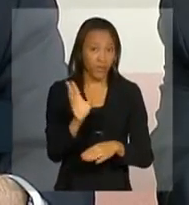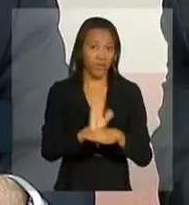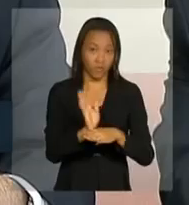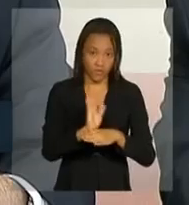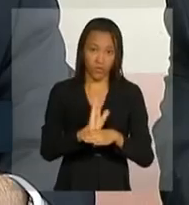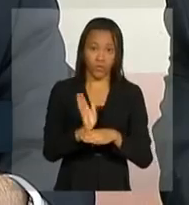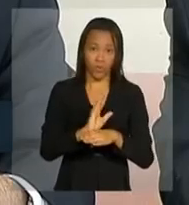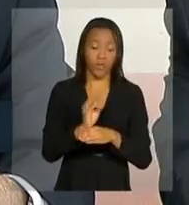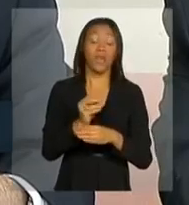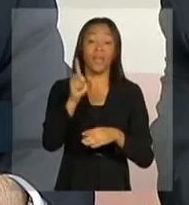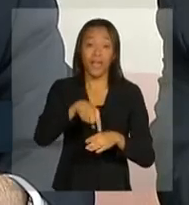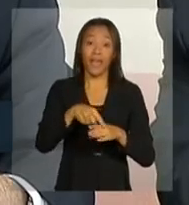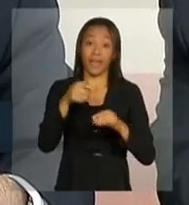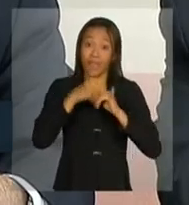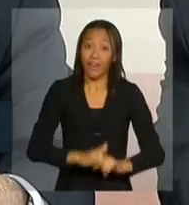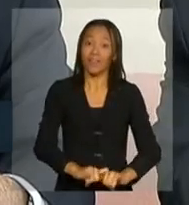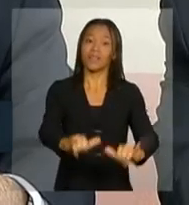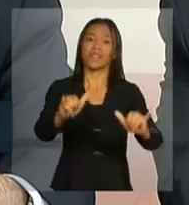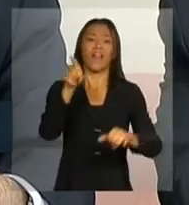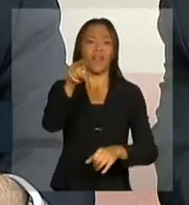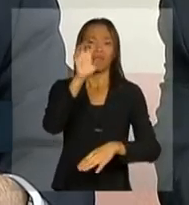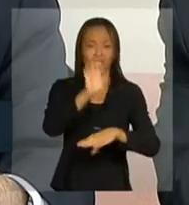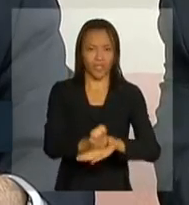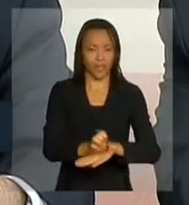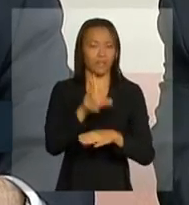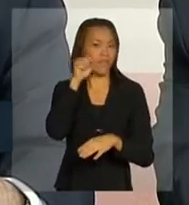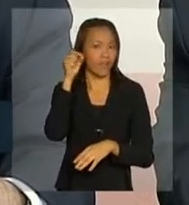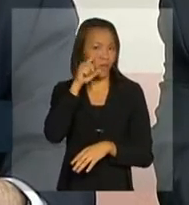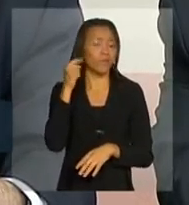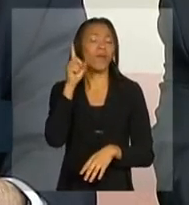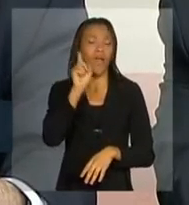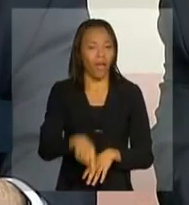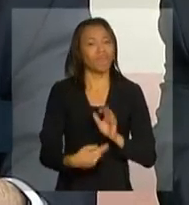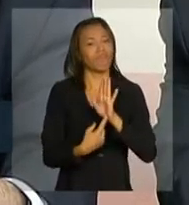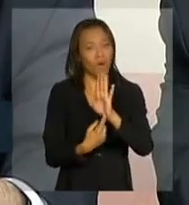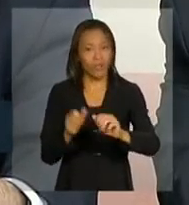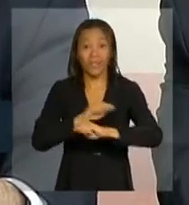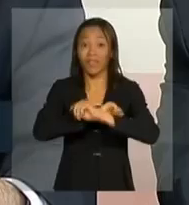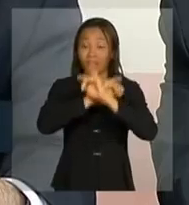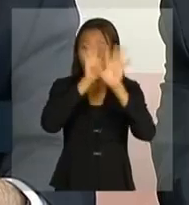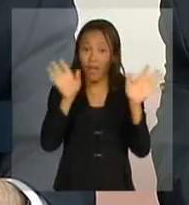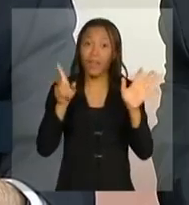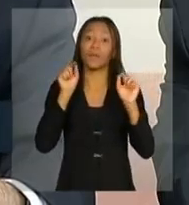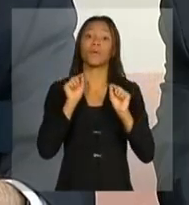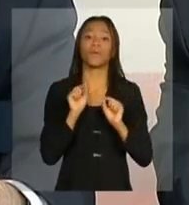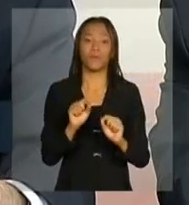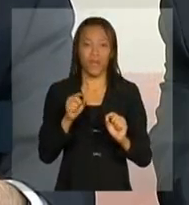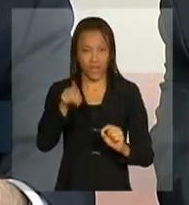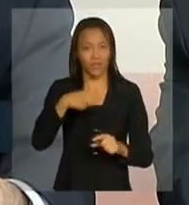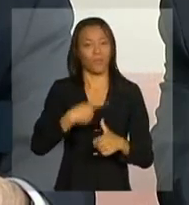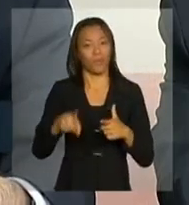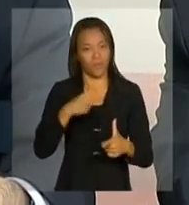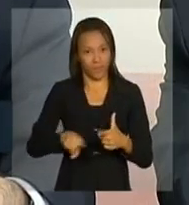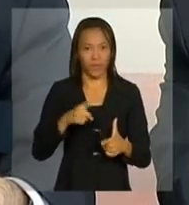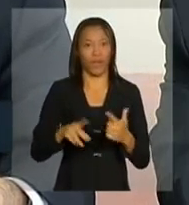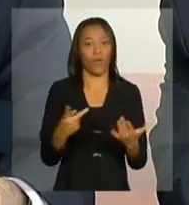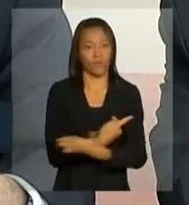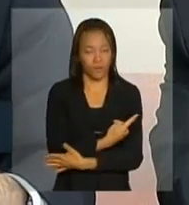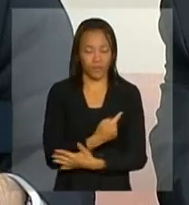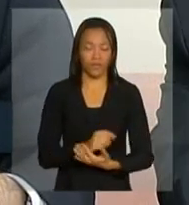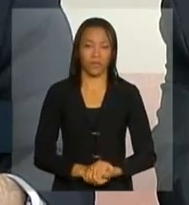pro lançamento do programa já agora em Alagoas. Ele retrata exatamente de maneira muito clara esse esse problema.